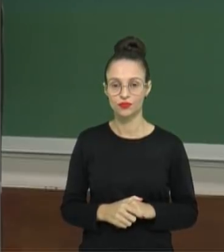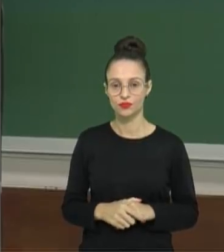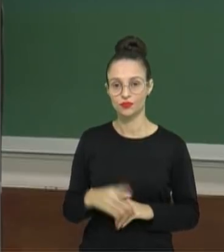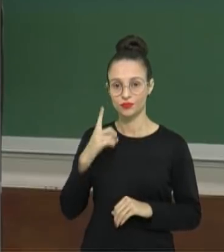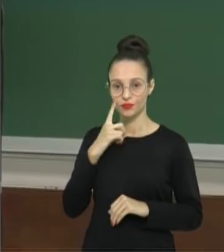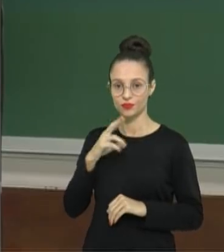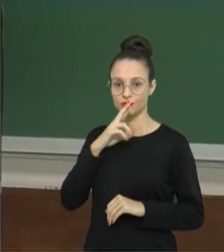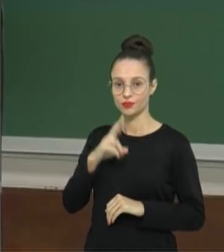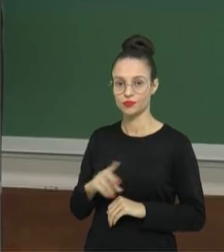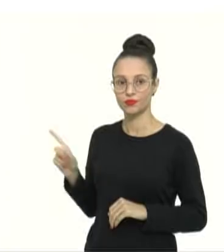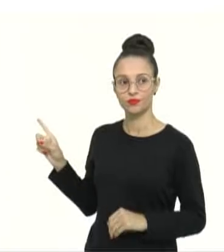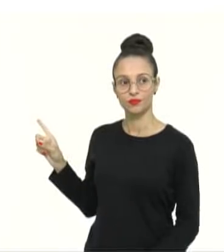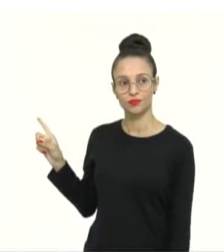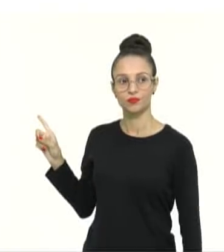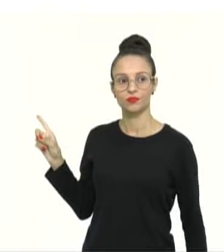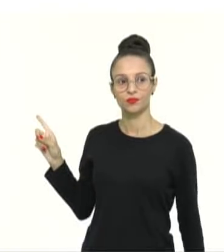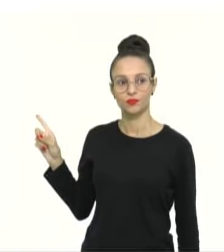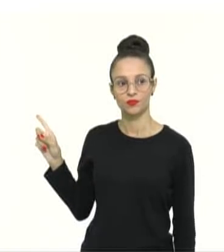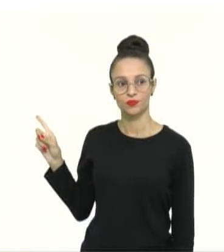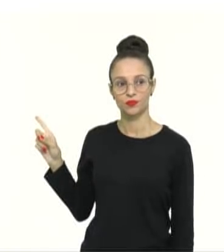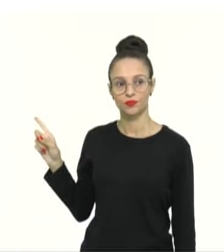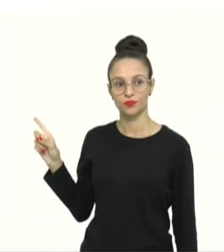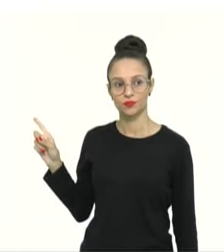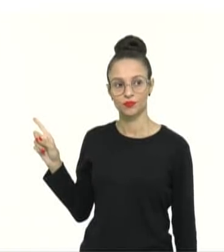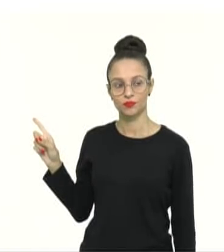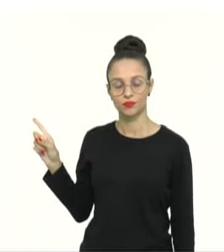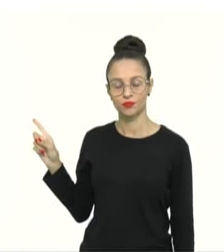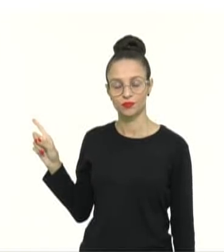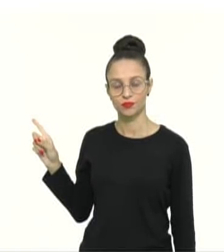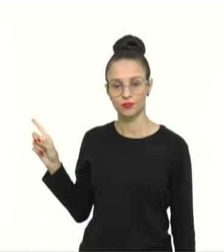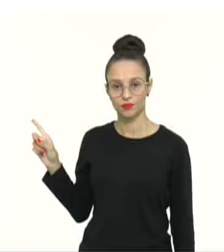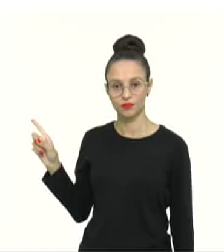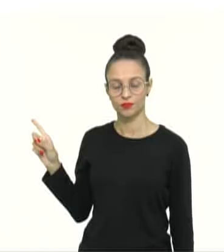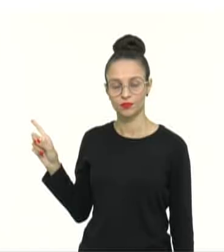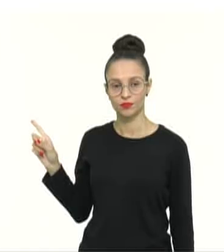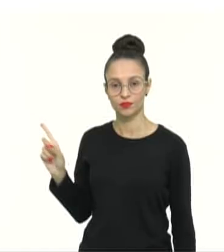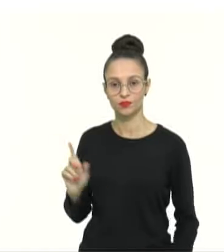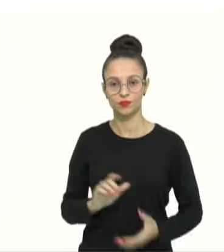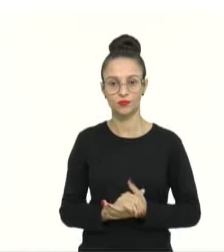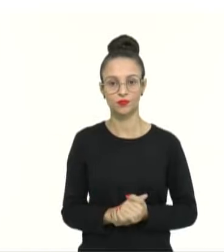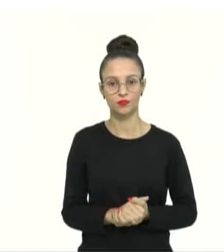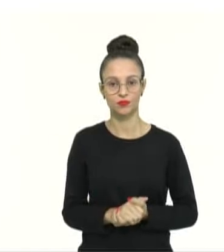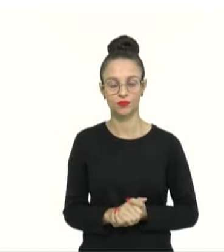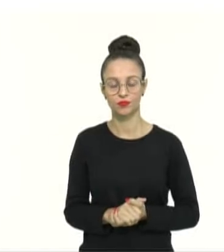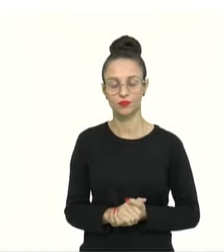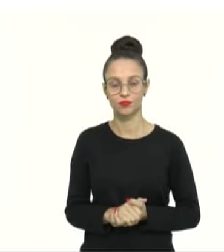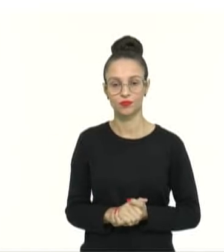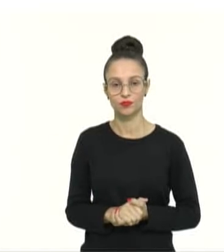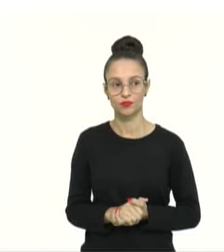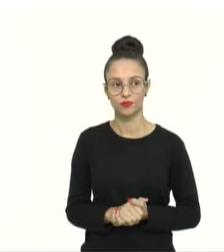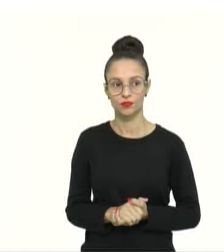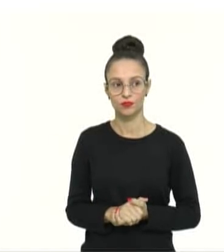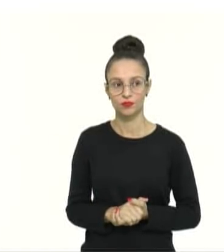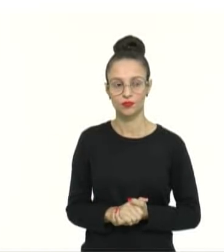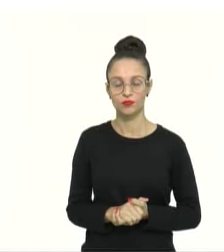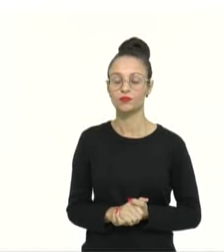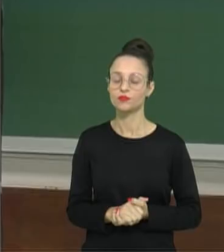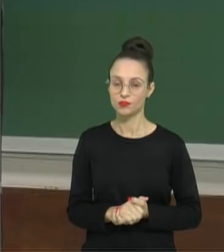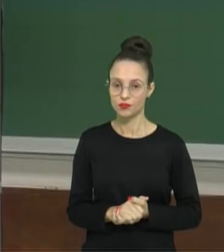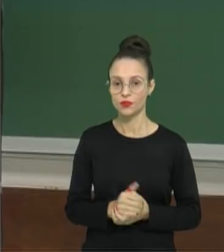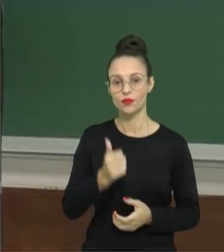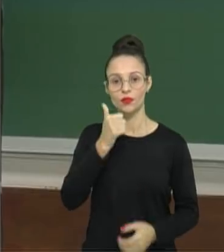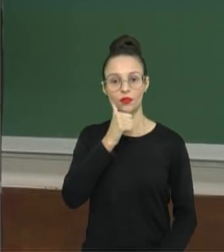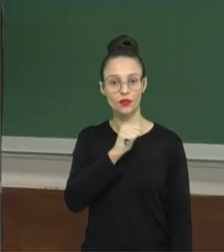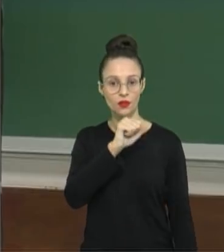cookies. Olha aqui. My mom, então seria the mother is baking cookies. Ela